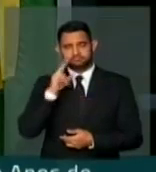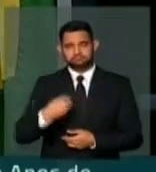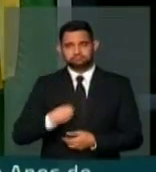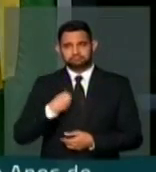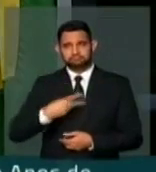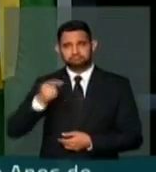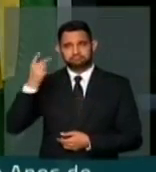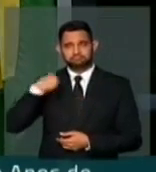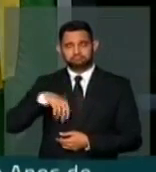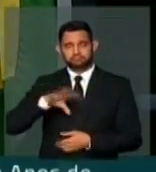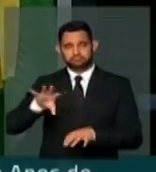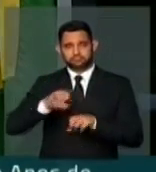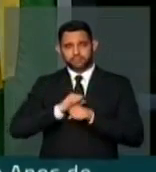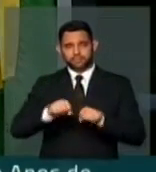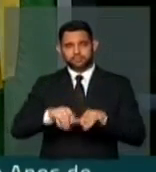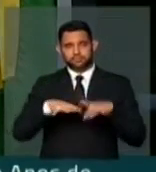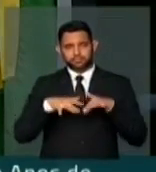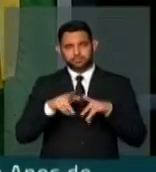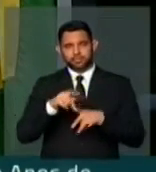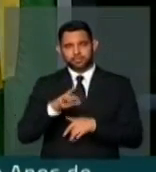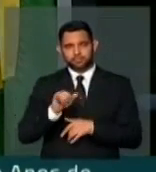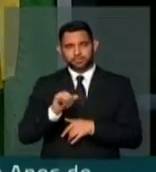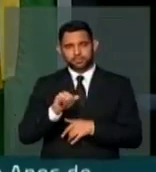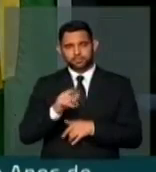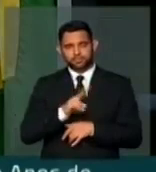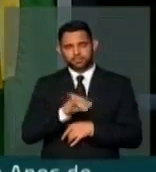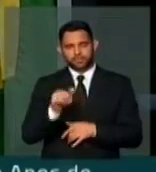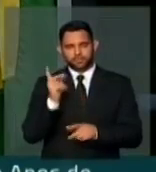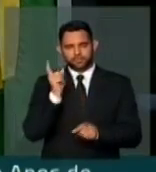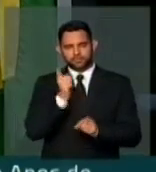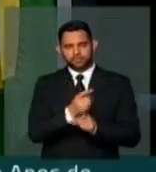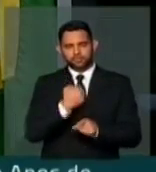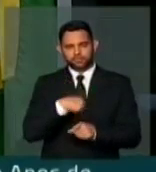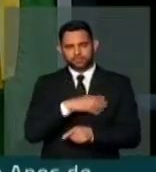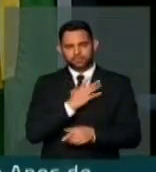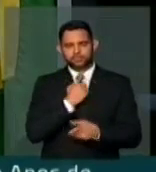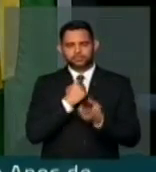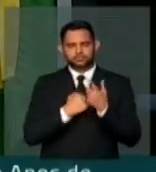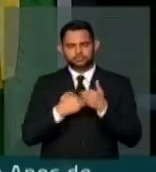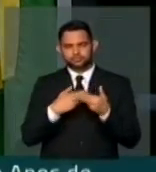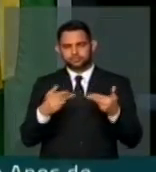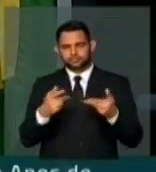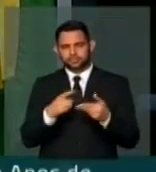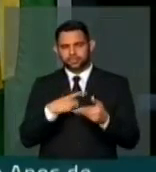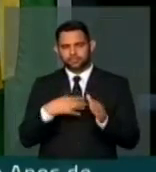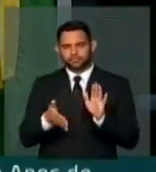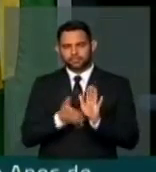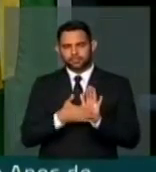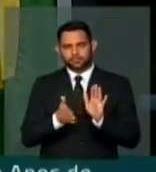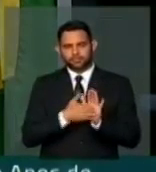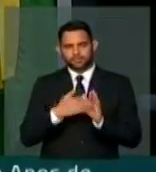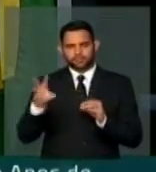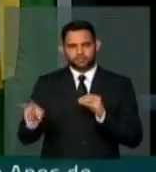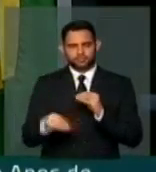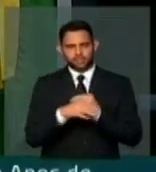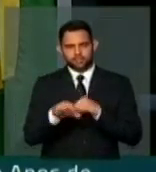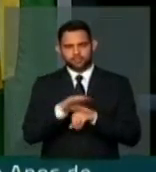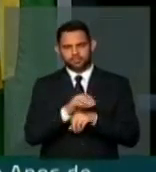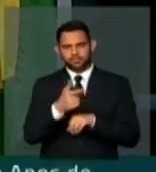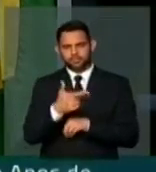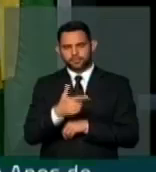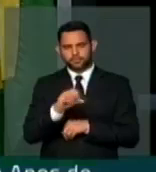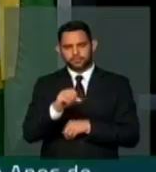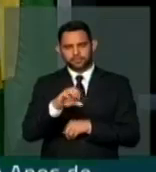e a adoção do parlamentarismo vai ao encontro de nossas aspirações com a proposta de emenda constitucional número